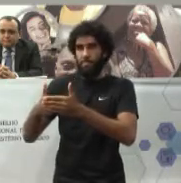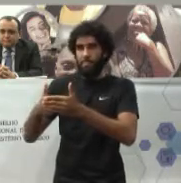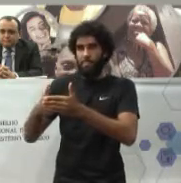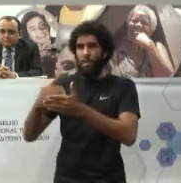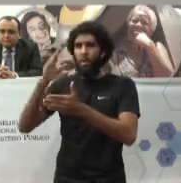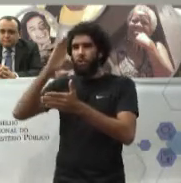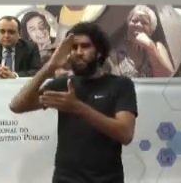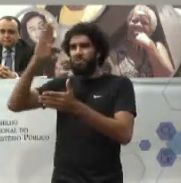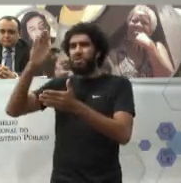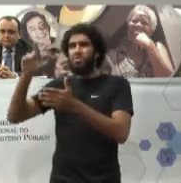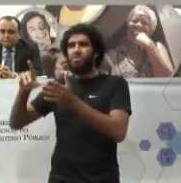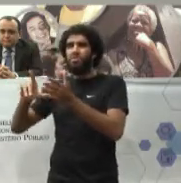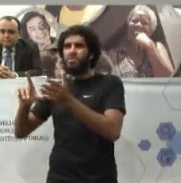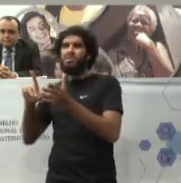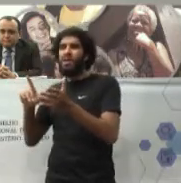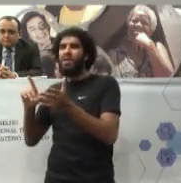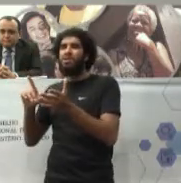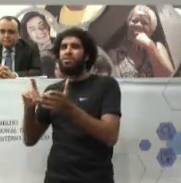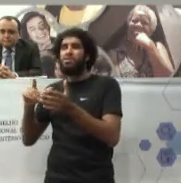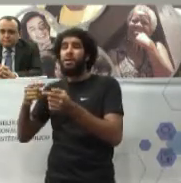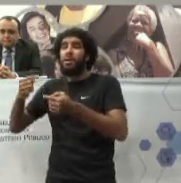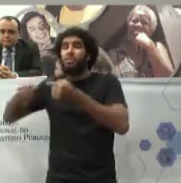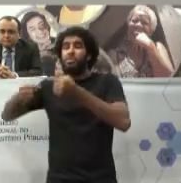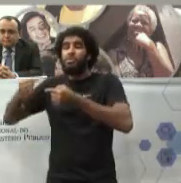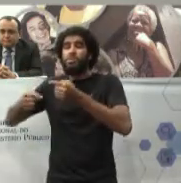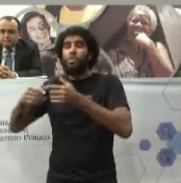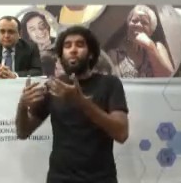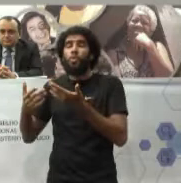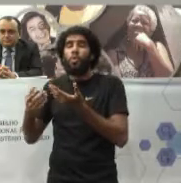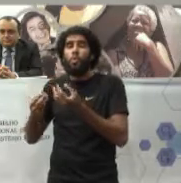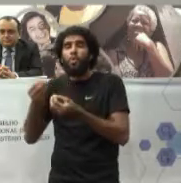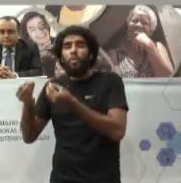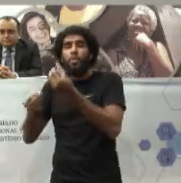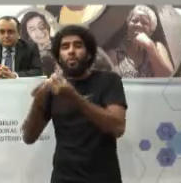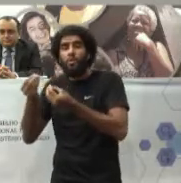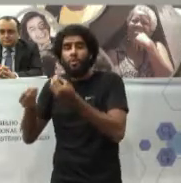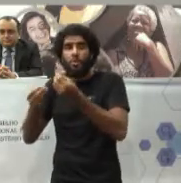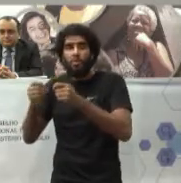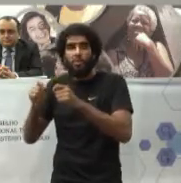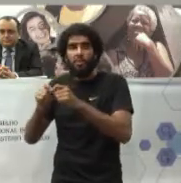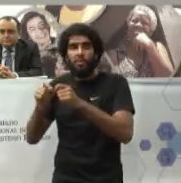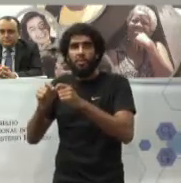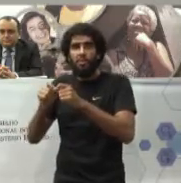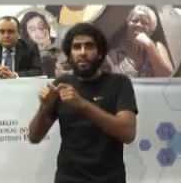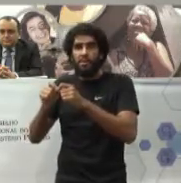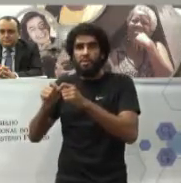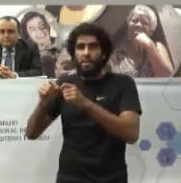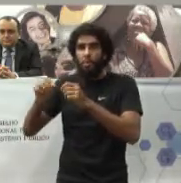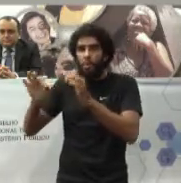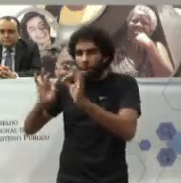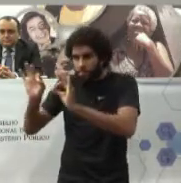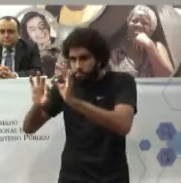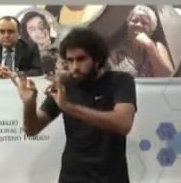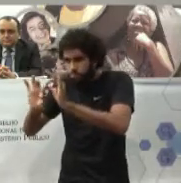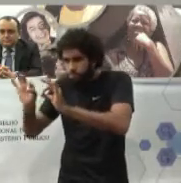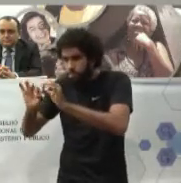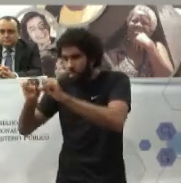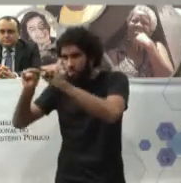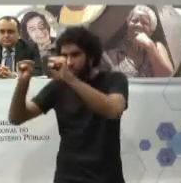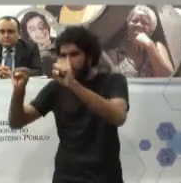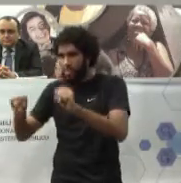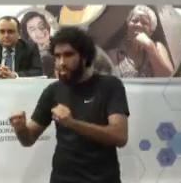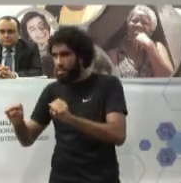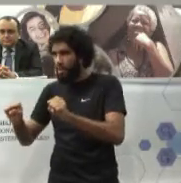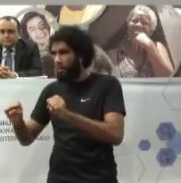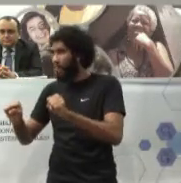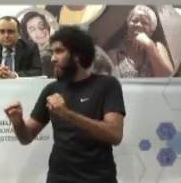década de 80 se discutiu a reformulação daquele sistema nacional de saúde que tinha e que consagrou na constituição esses